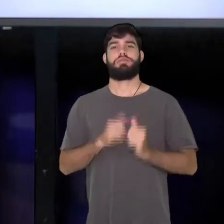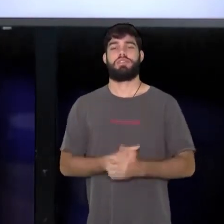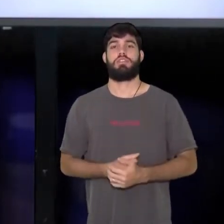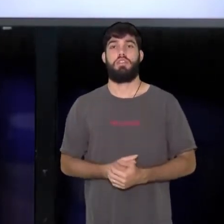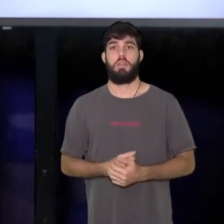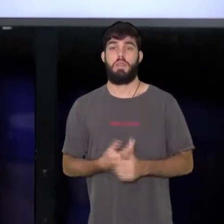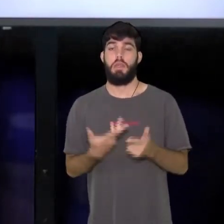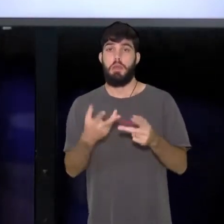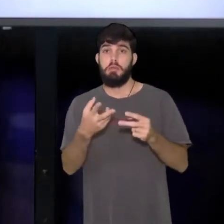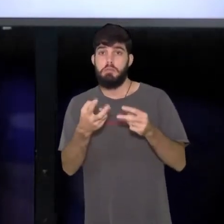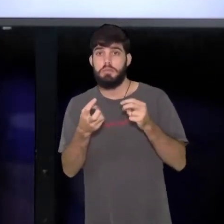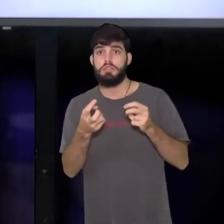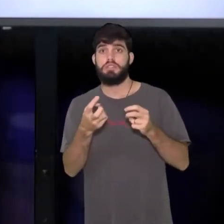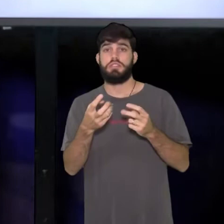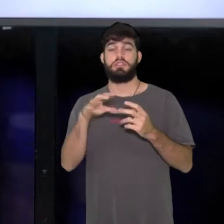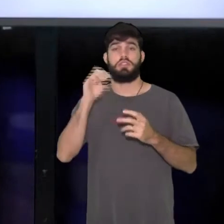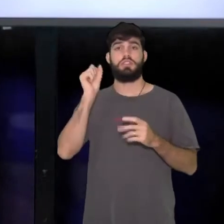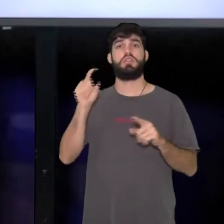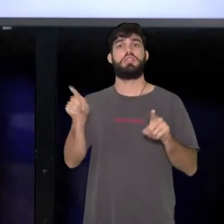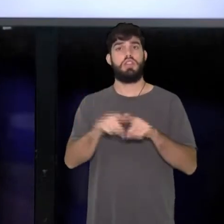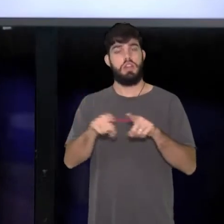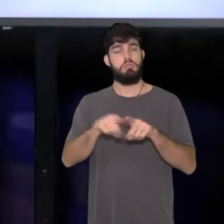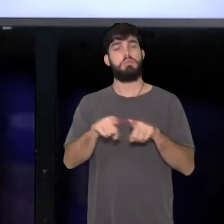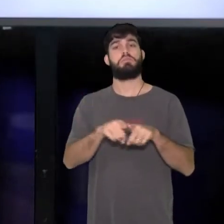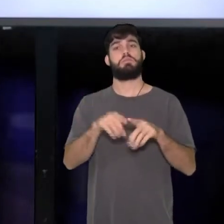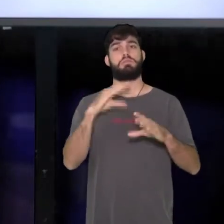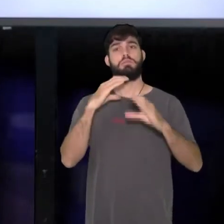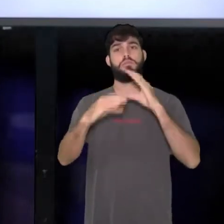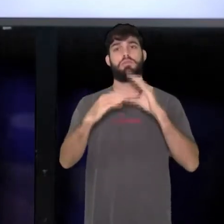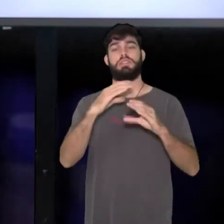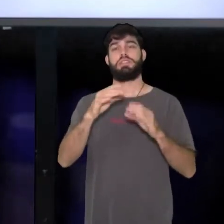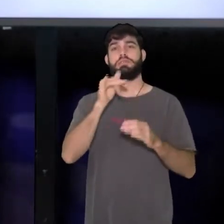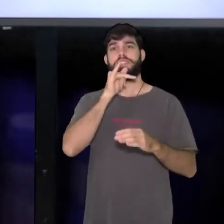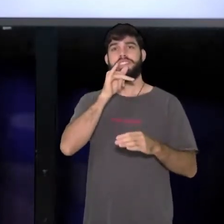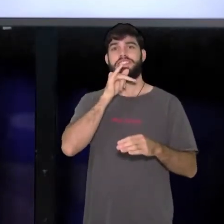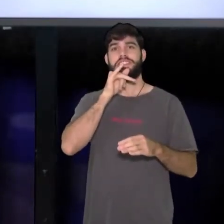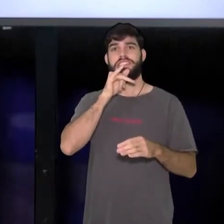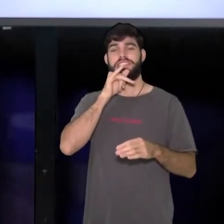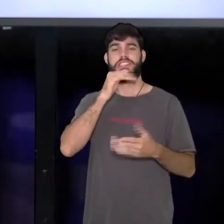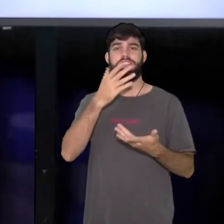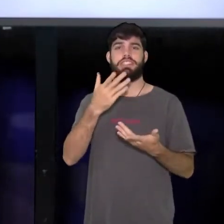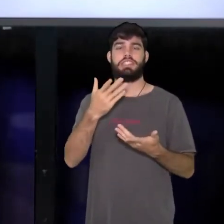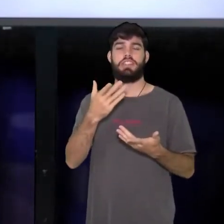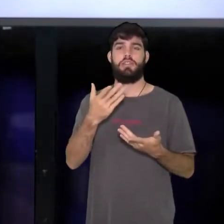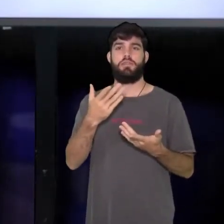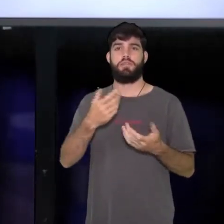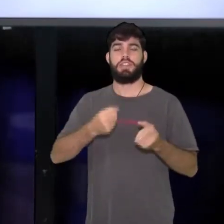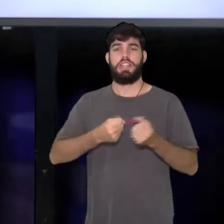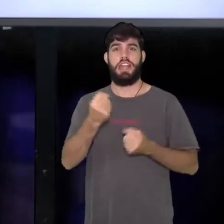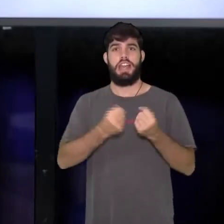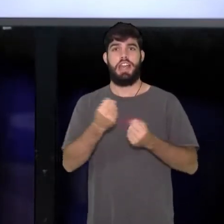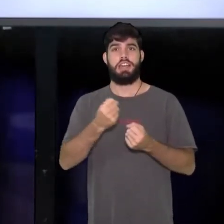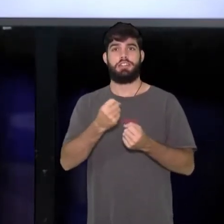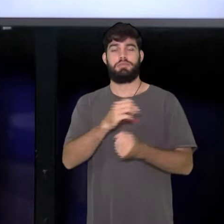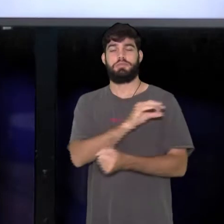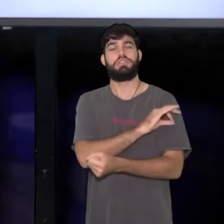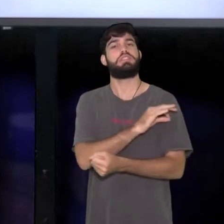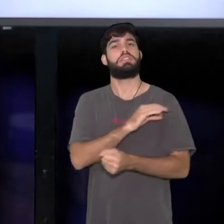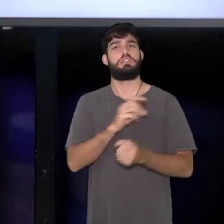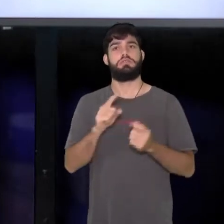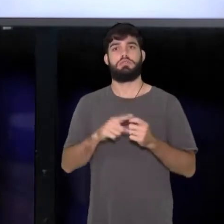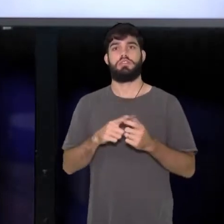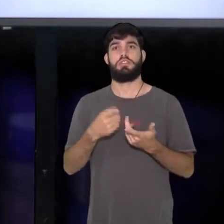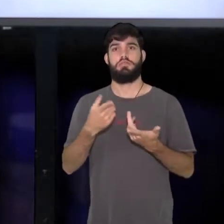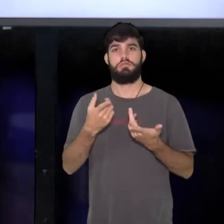sons também comunicam. Vejam as sirenes das ambulâncias, dos carros de polícia e de bombeiro, também